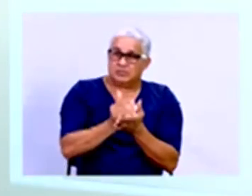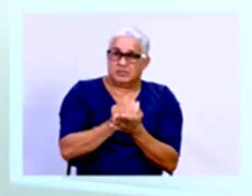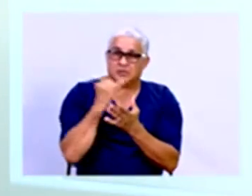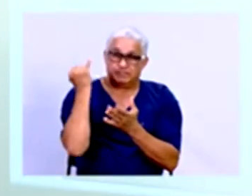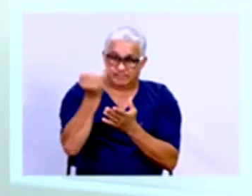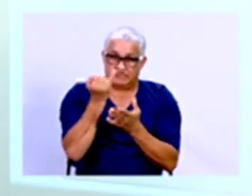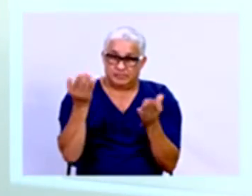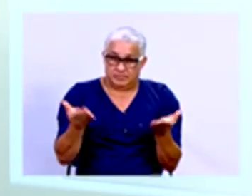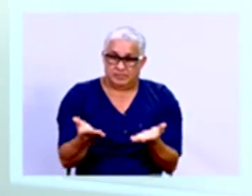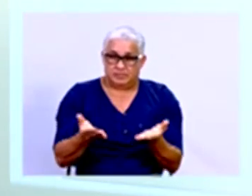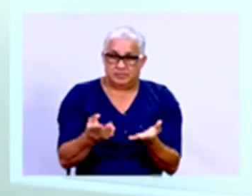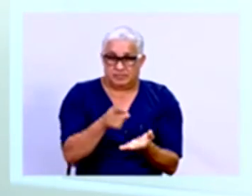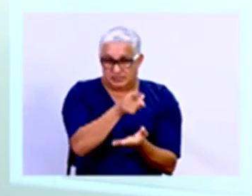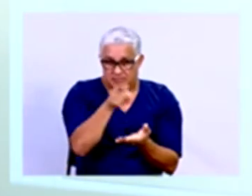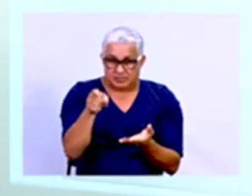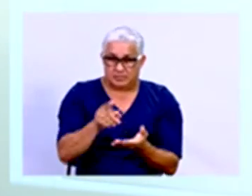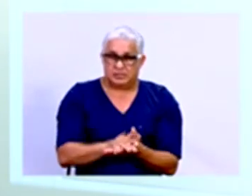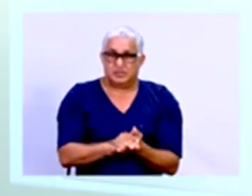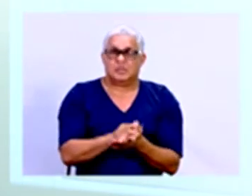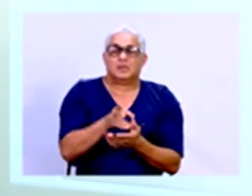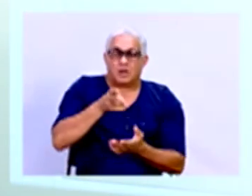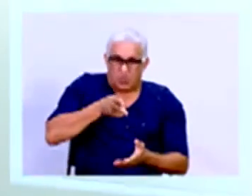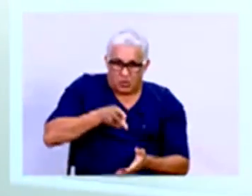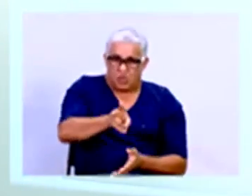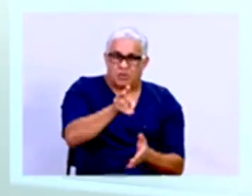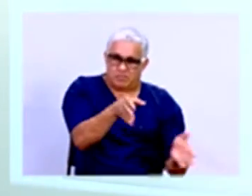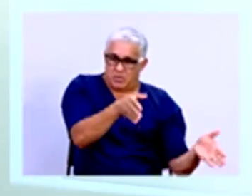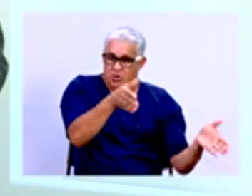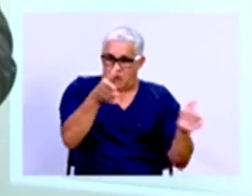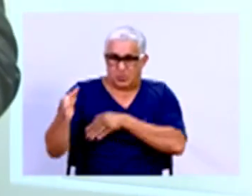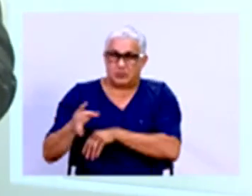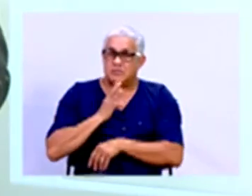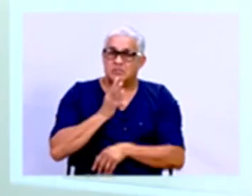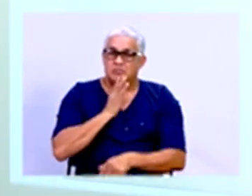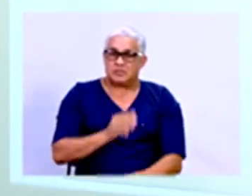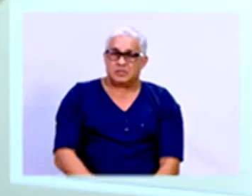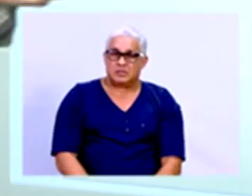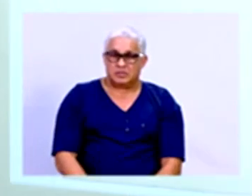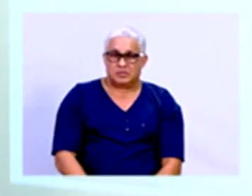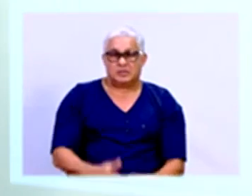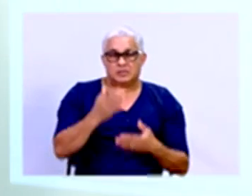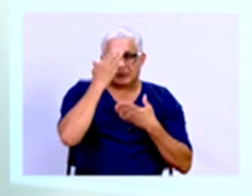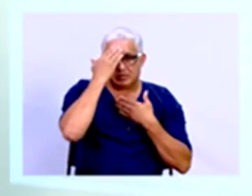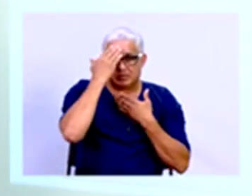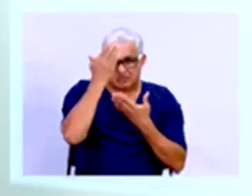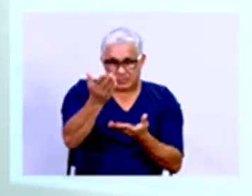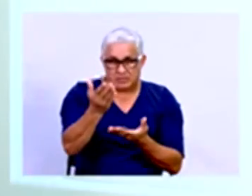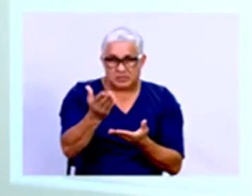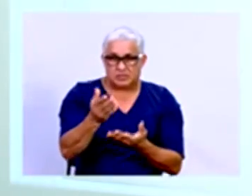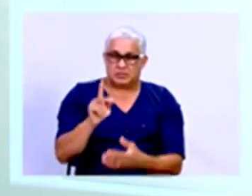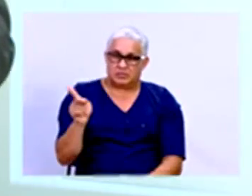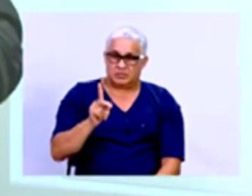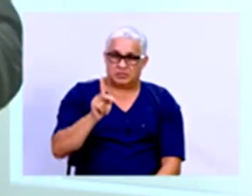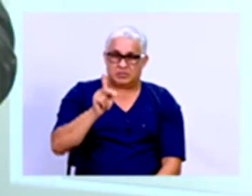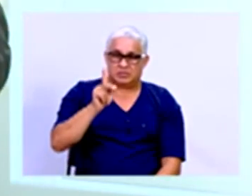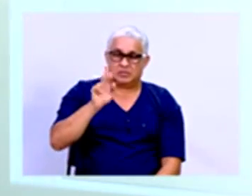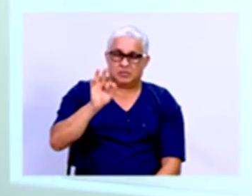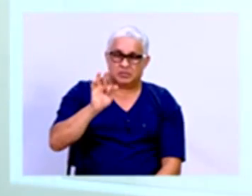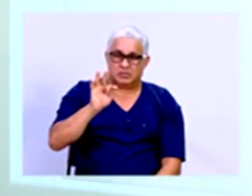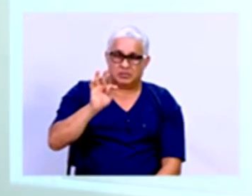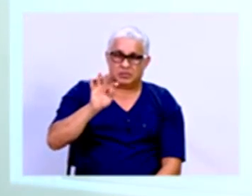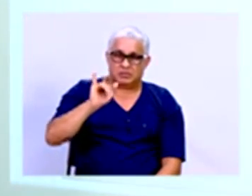importante agora que vocês deem continuidade nesse conhecimento. Bom, agradeço principalmente o professor Tiago aí por